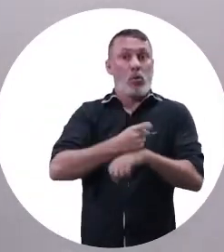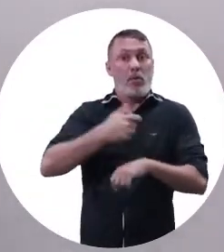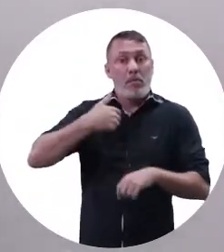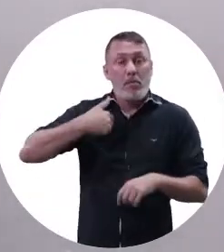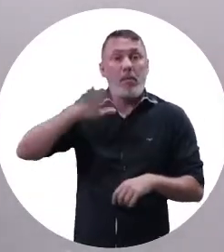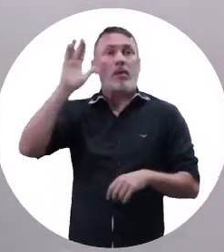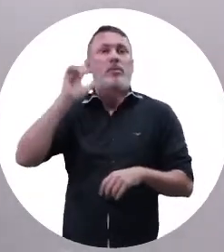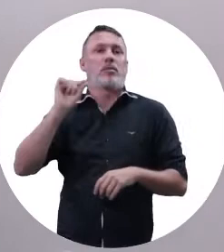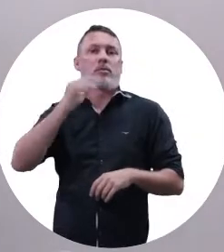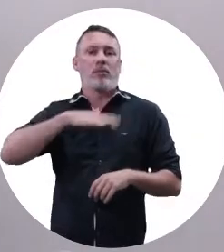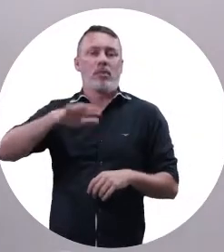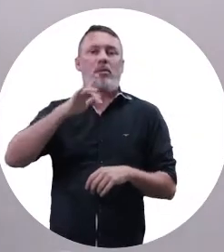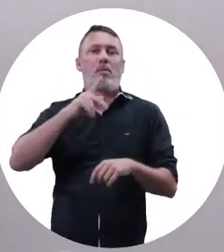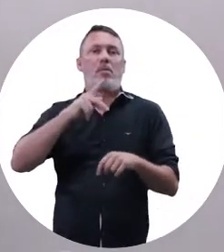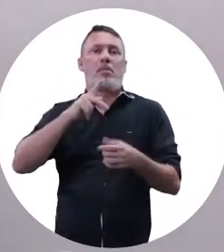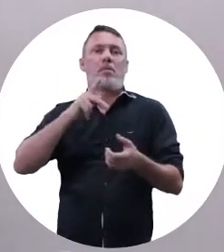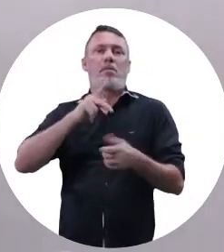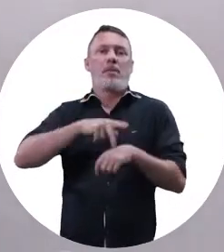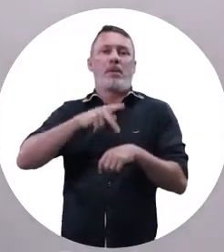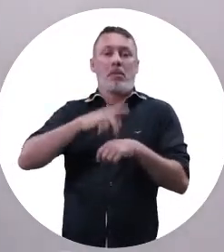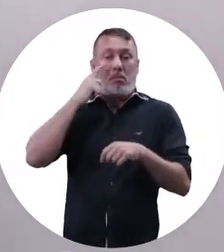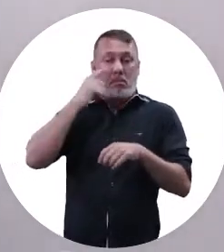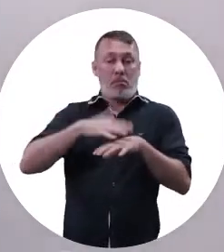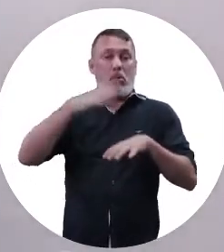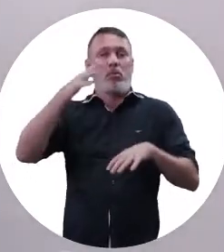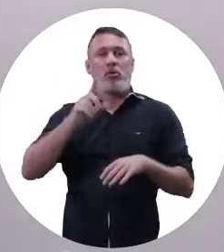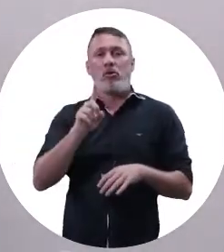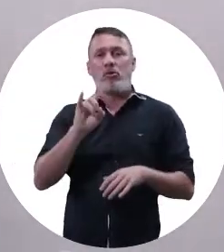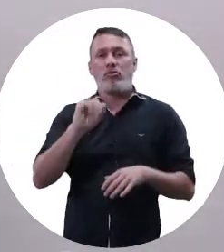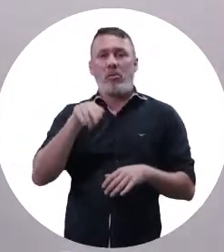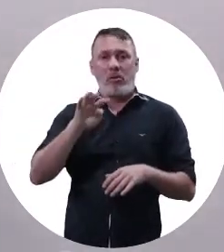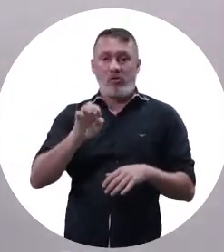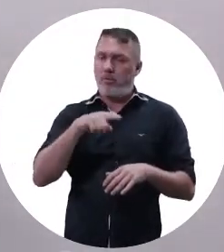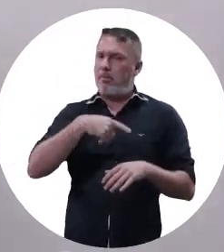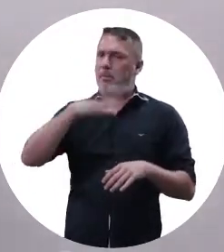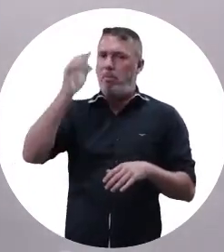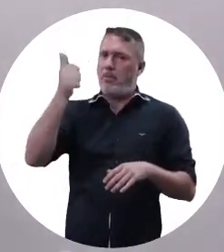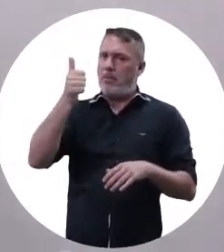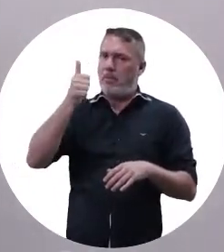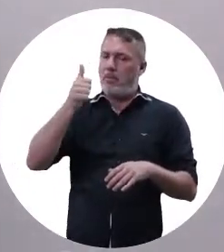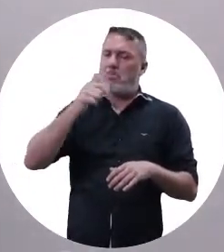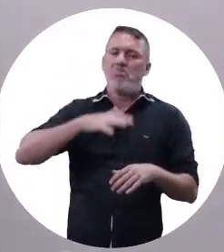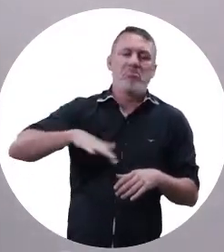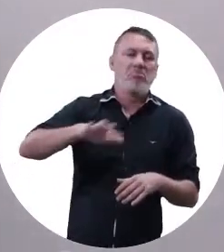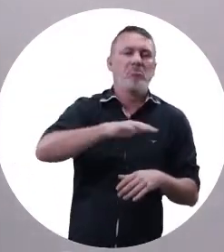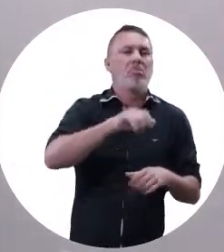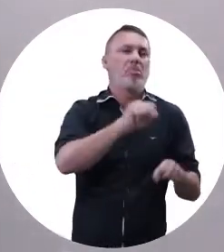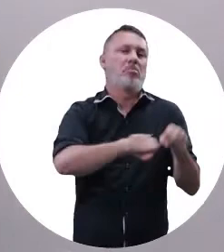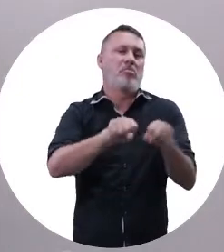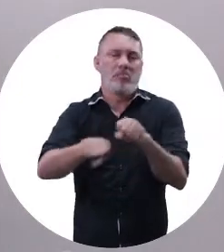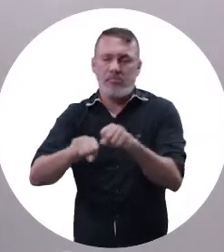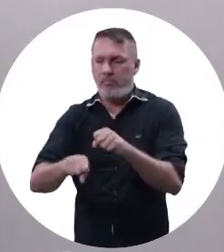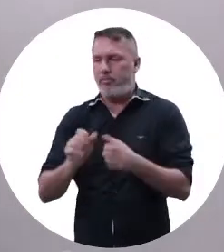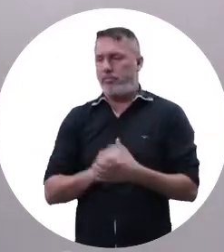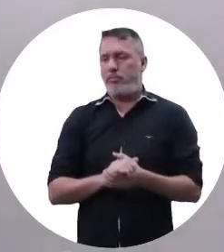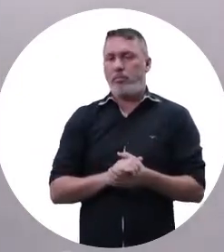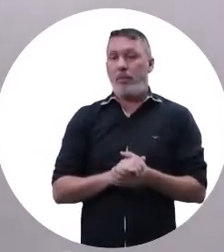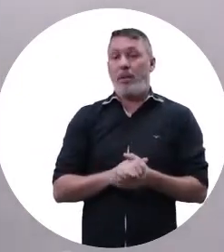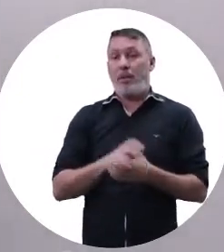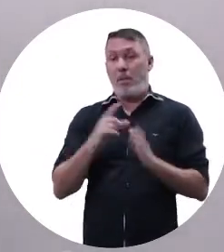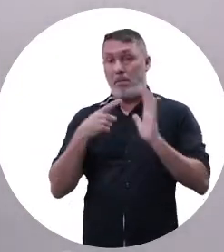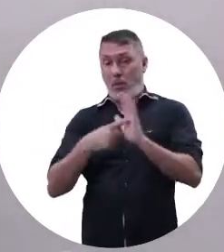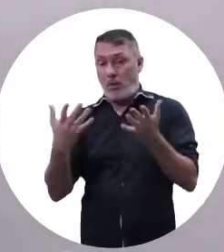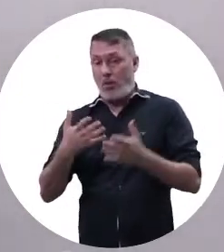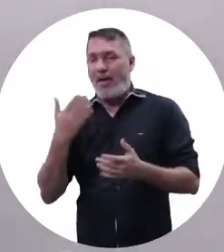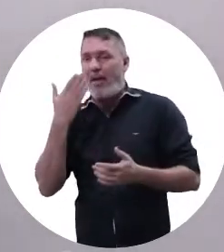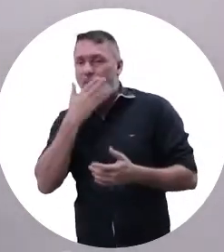cristalino, é o diamante, certo? Então não entra nessa capacidade aqui. Substâncias covalentes tendem a ter uma